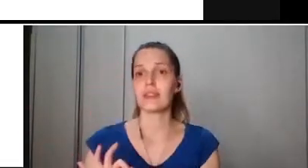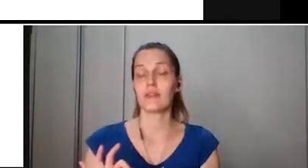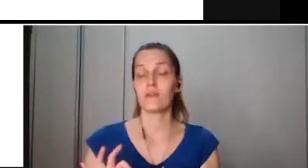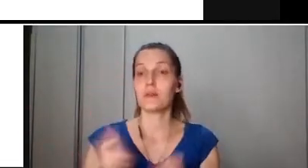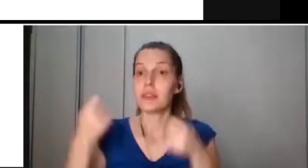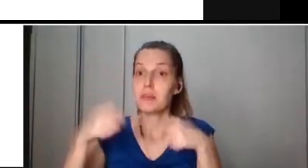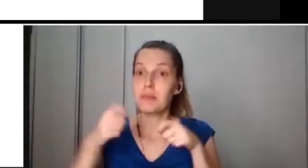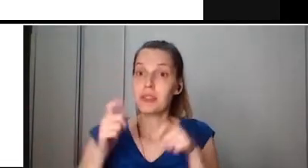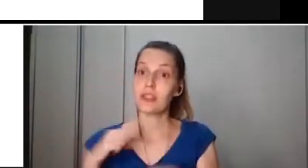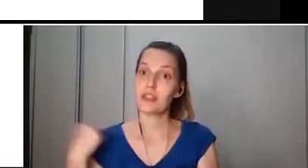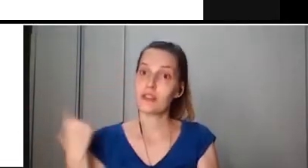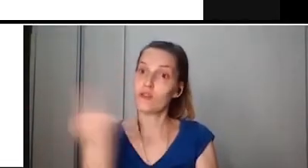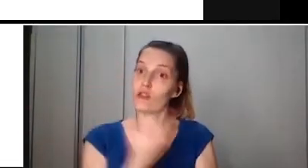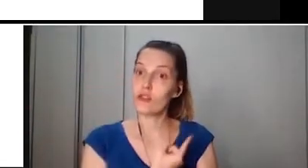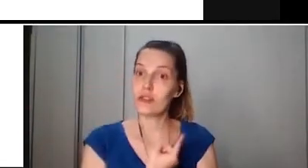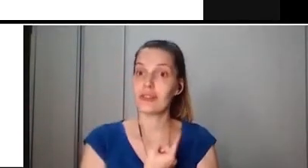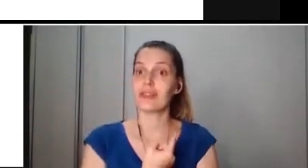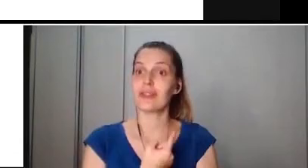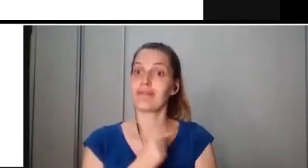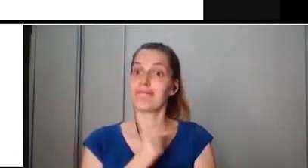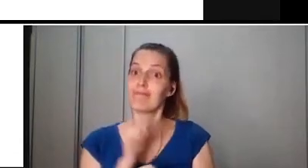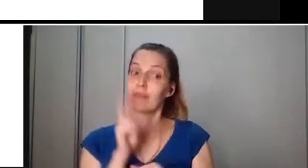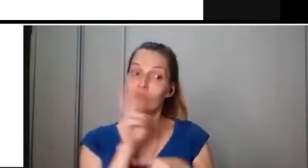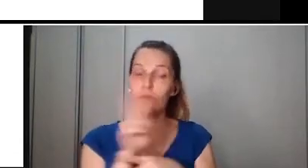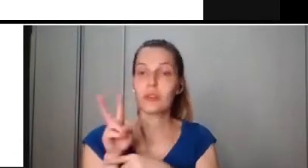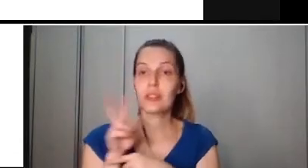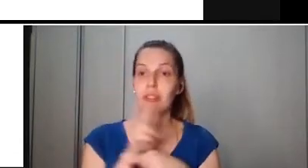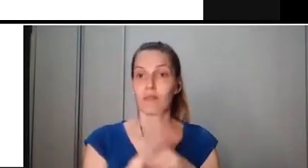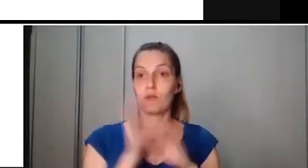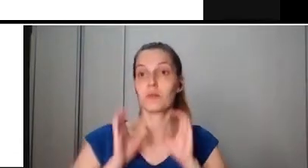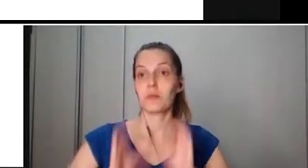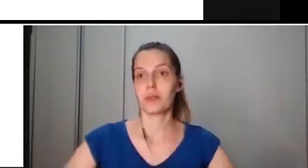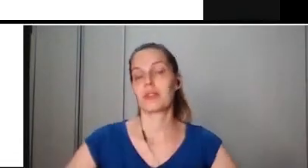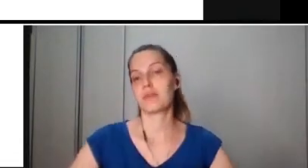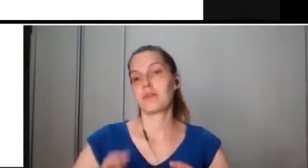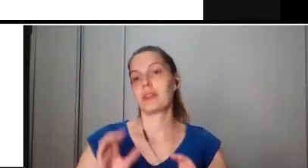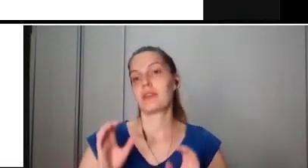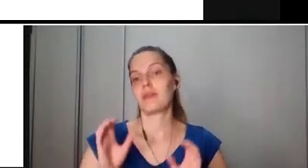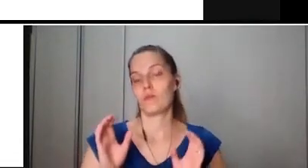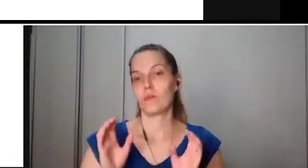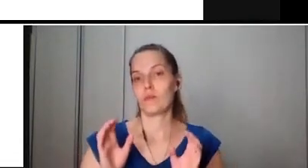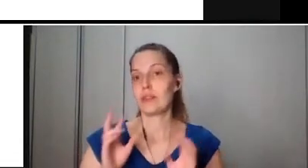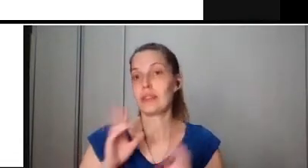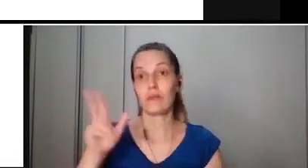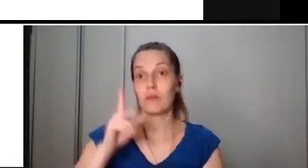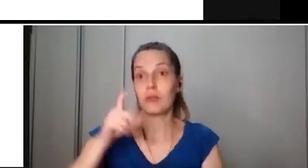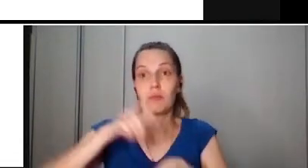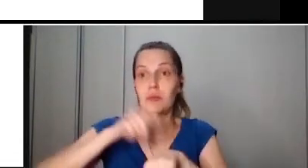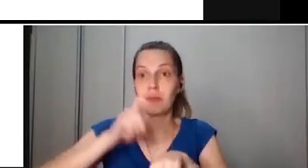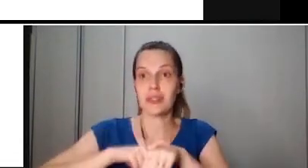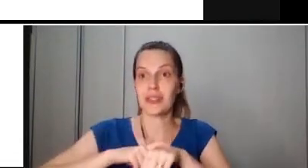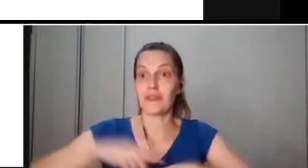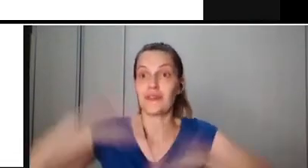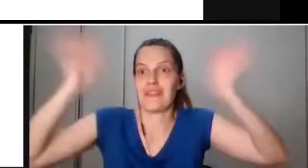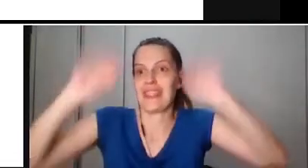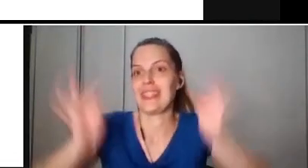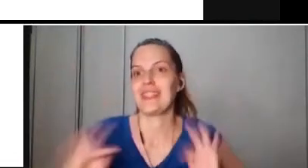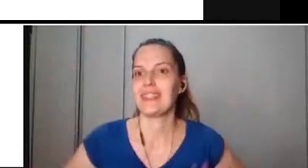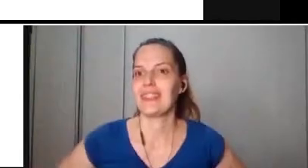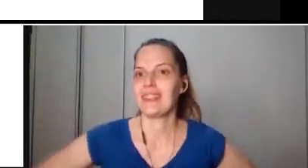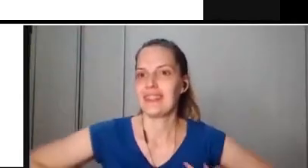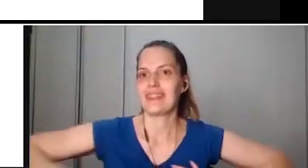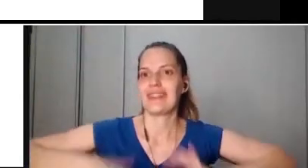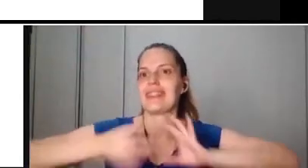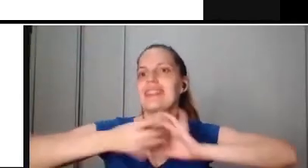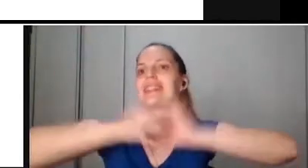escolhas dos comportamentos adotados. Resumindo, é hora de cautela, não é hora de euforia. É hora de apreciar a